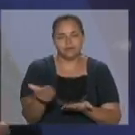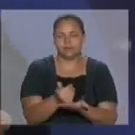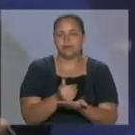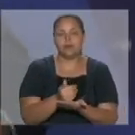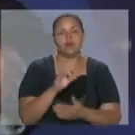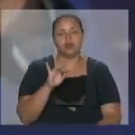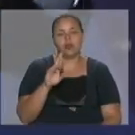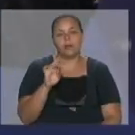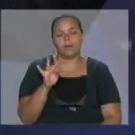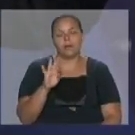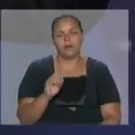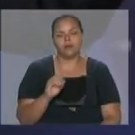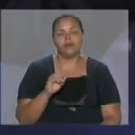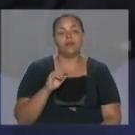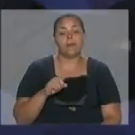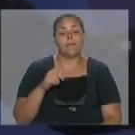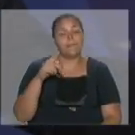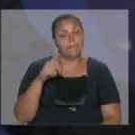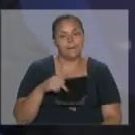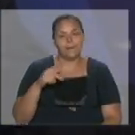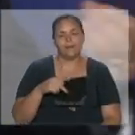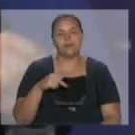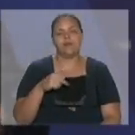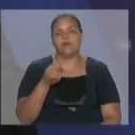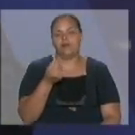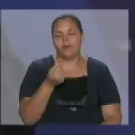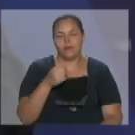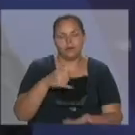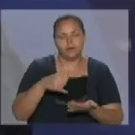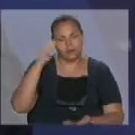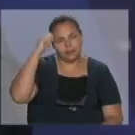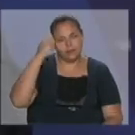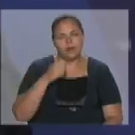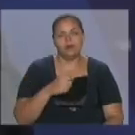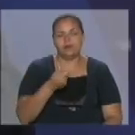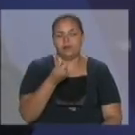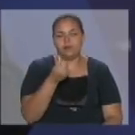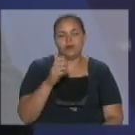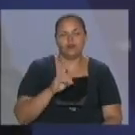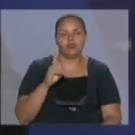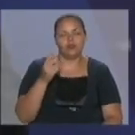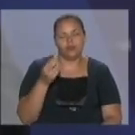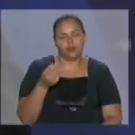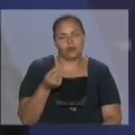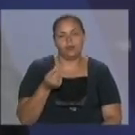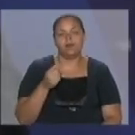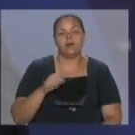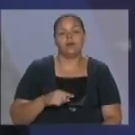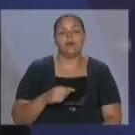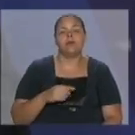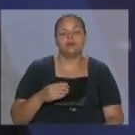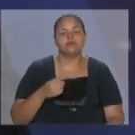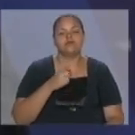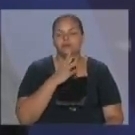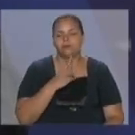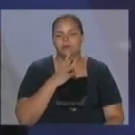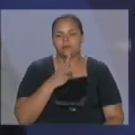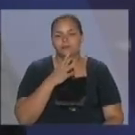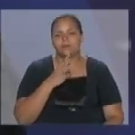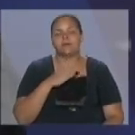Então, lá o petróleo, lá em 99 era 16 dólares, hoje estão 53 dólares. Hoje se conhece muito pré-sal, toda a